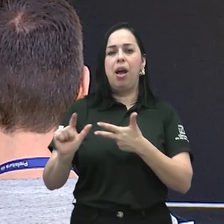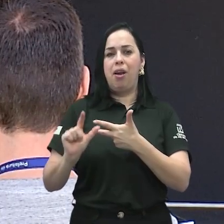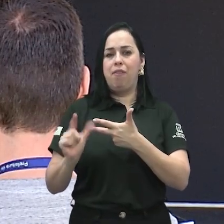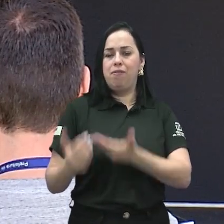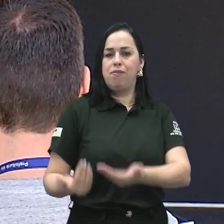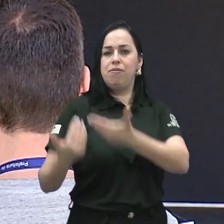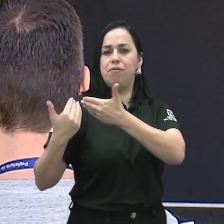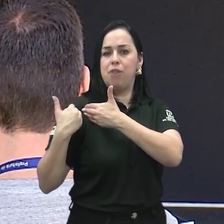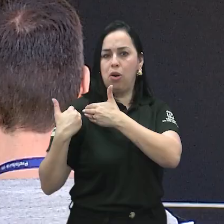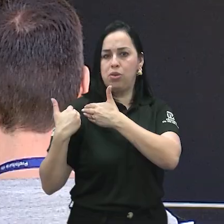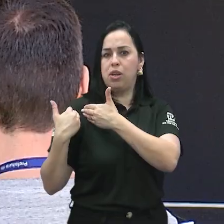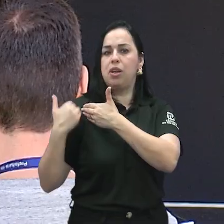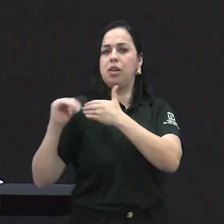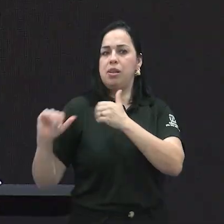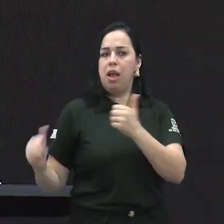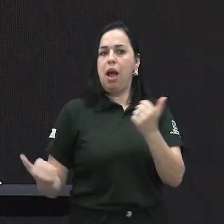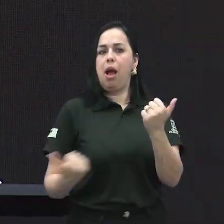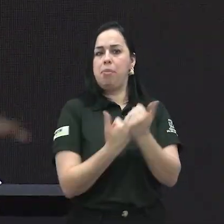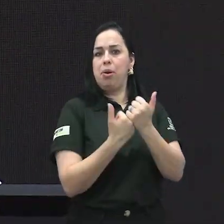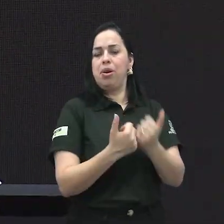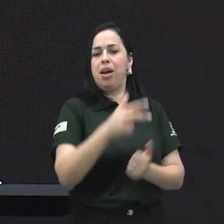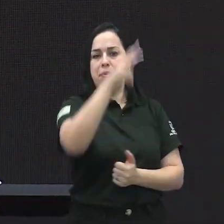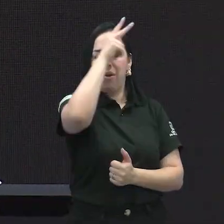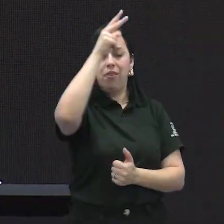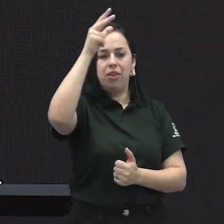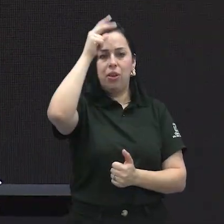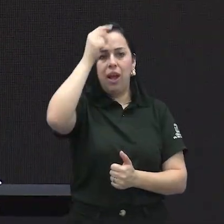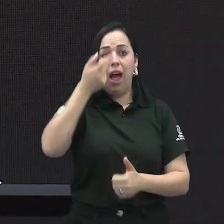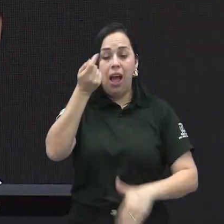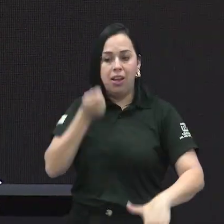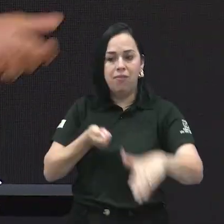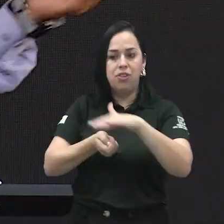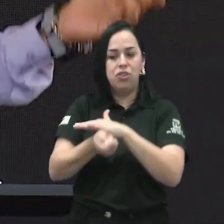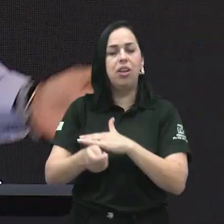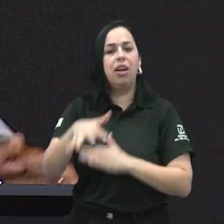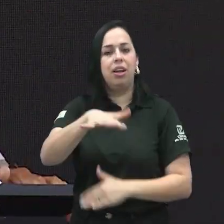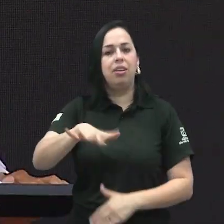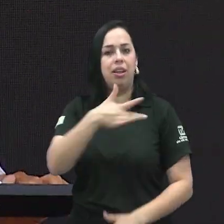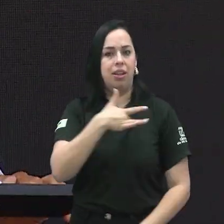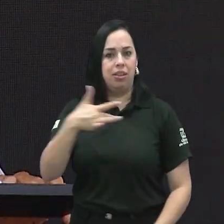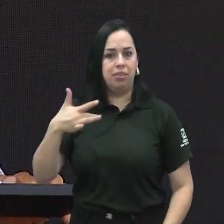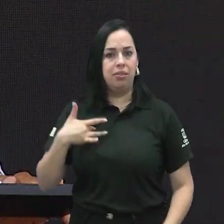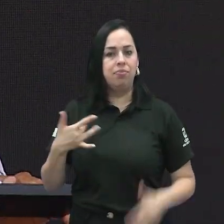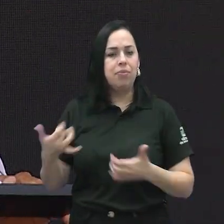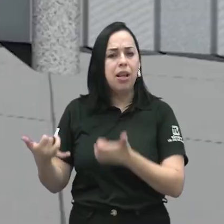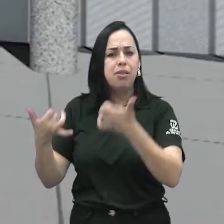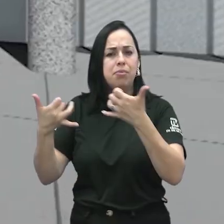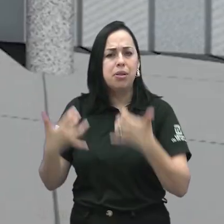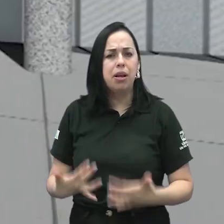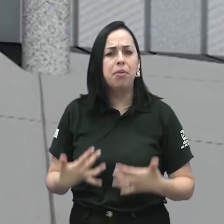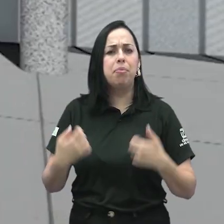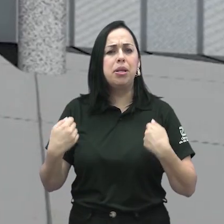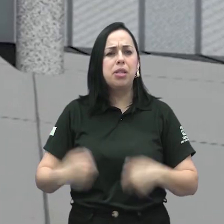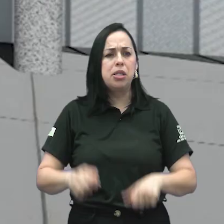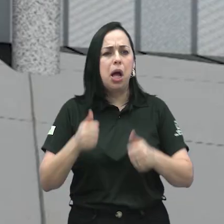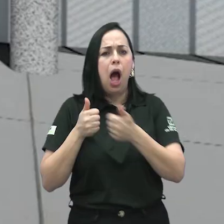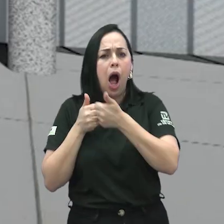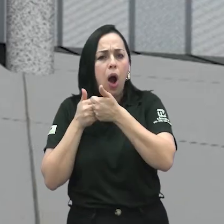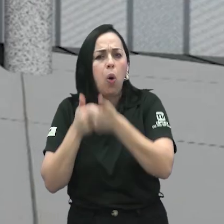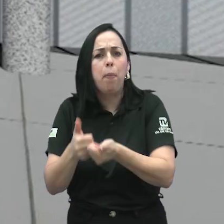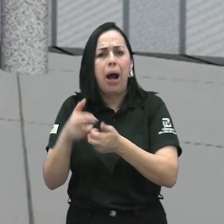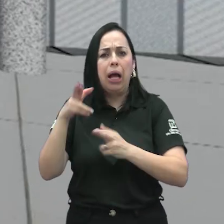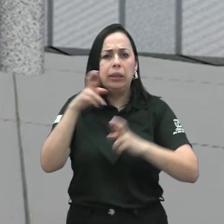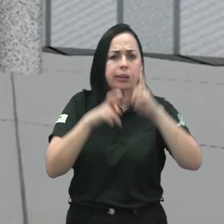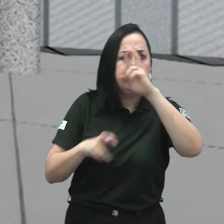que é papel do Legislativo incentivar e apoiar melhorias na saúde pública da cidade. Os parlamentares